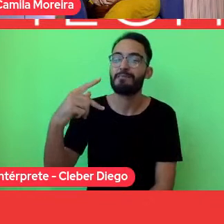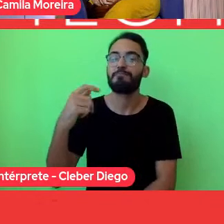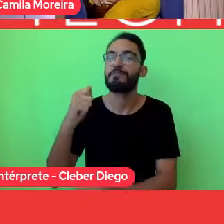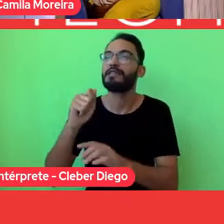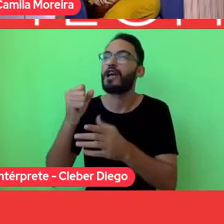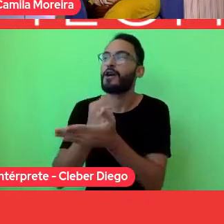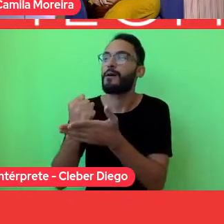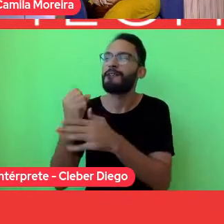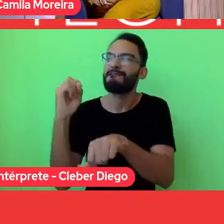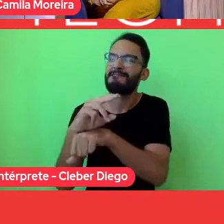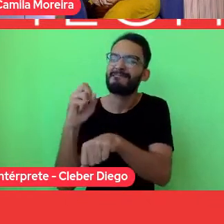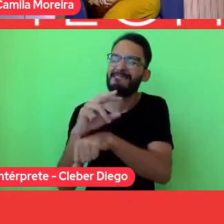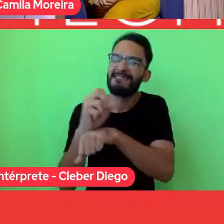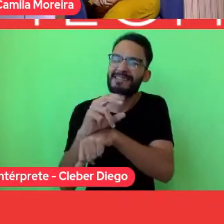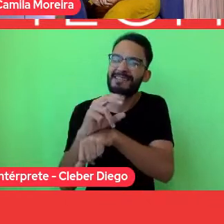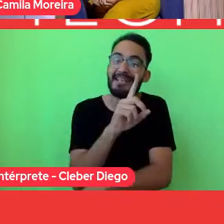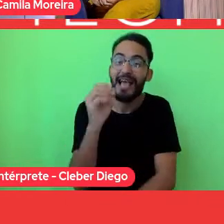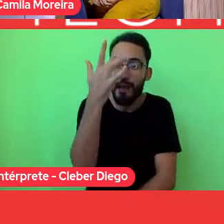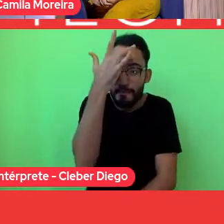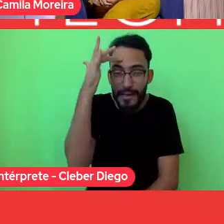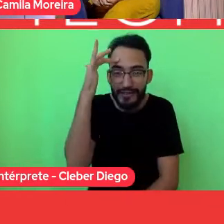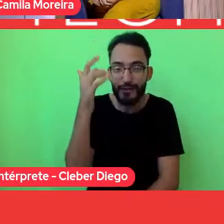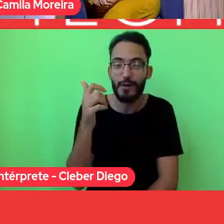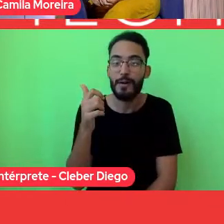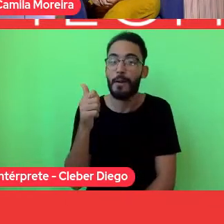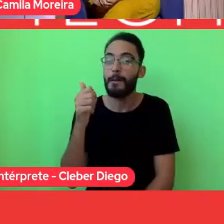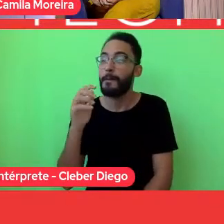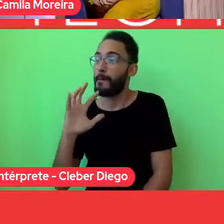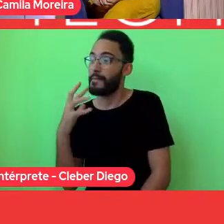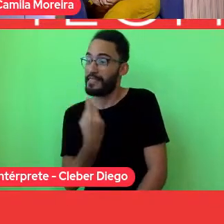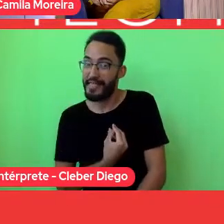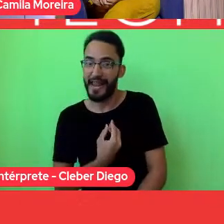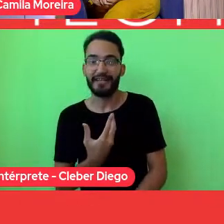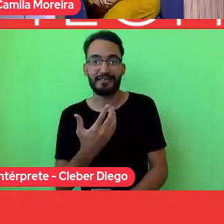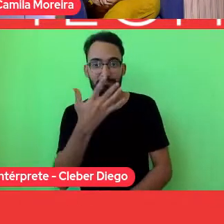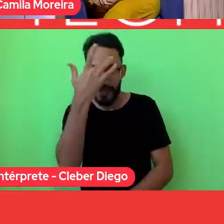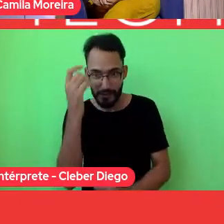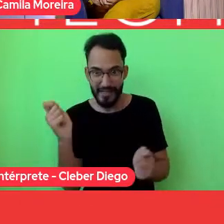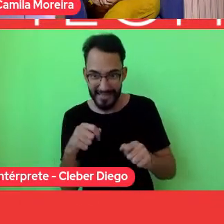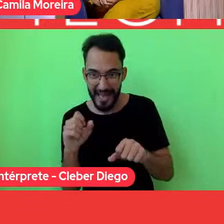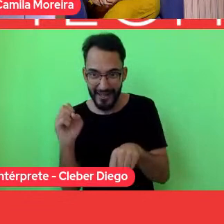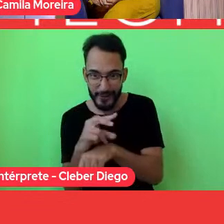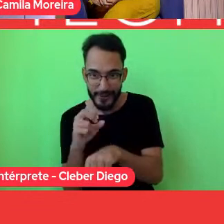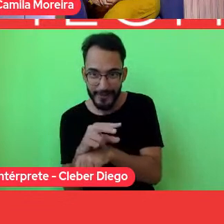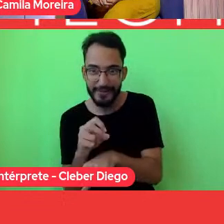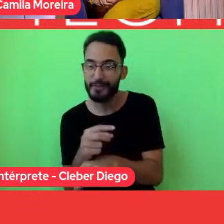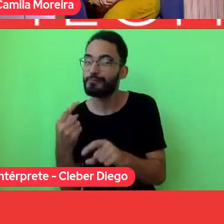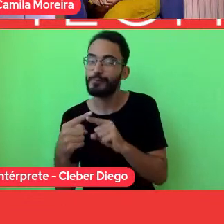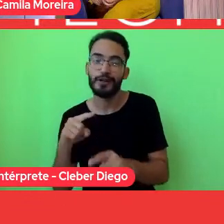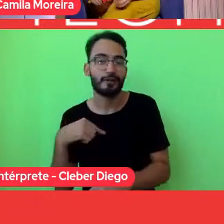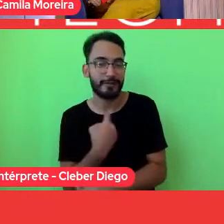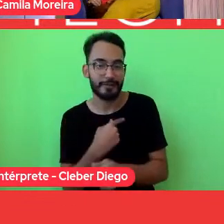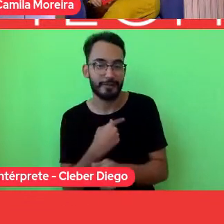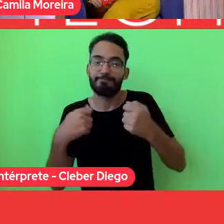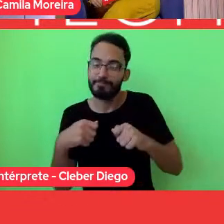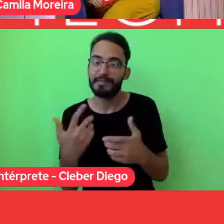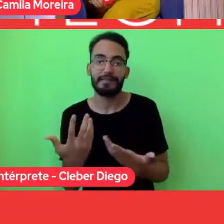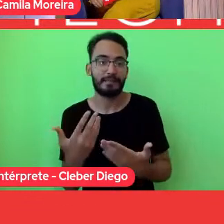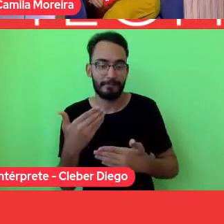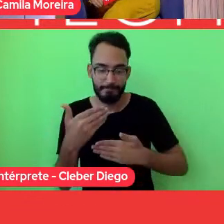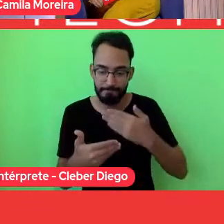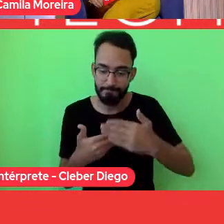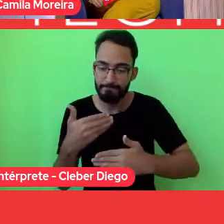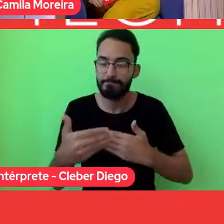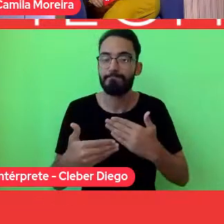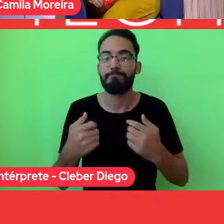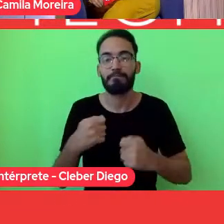pessoas, 100 meninas trans. Quero ver. Porque a gente precisa desse primeiro passo, a gente precisa dessa